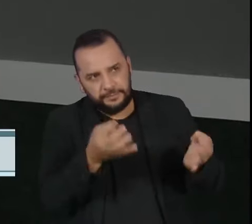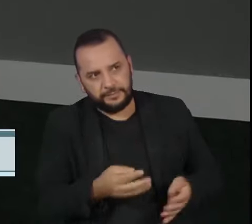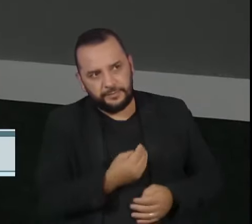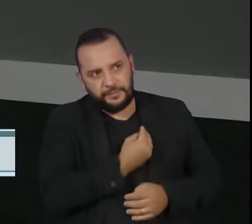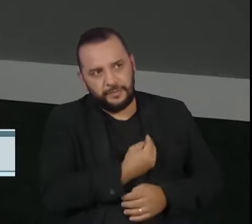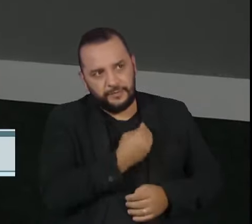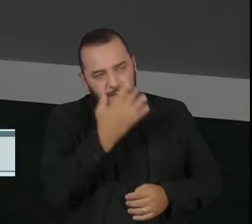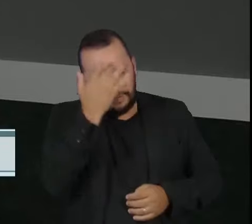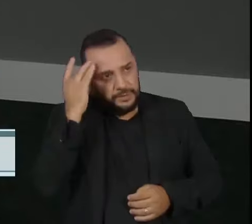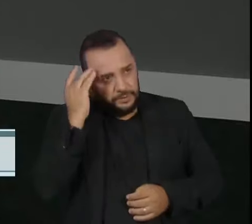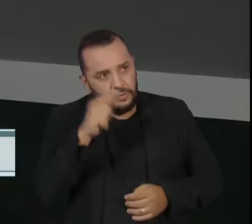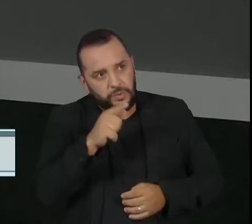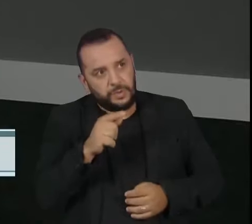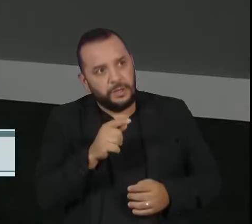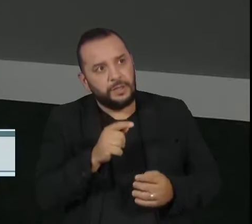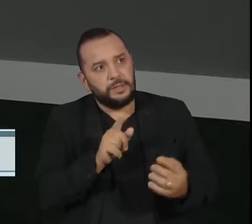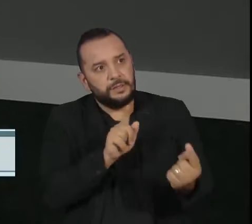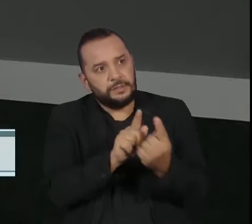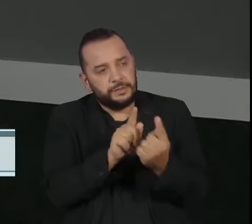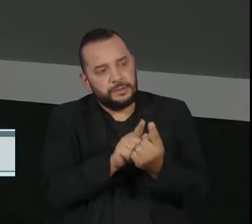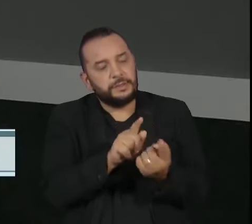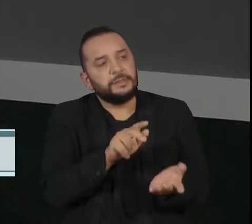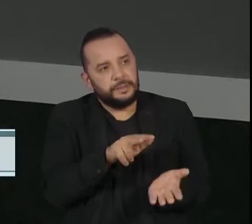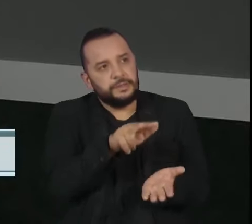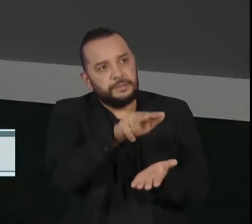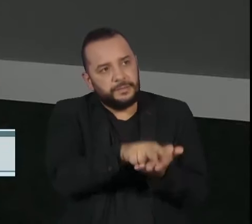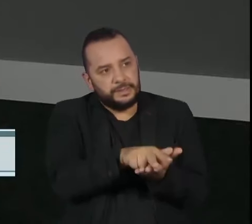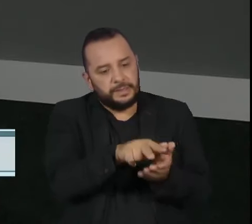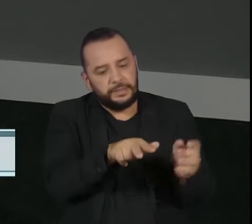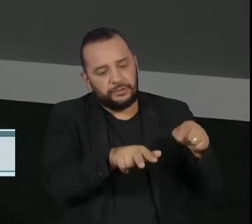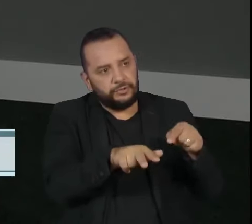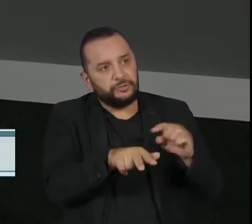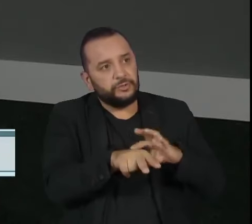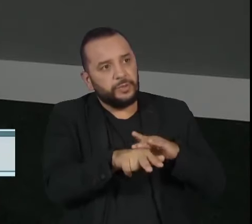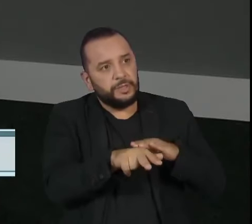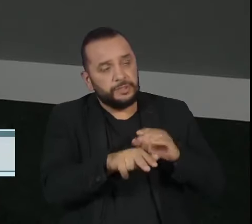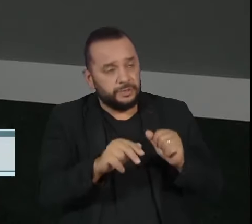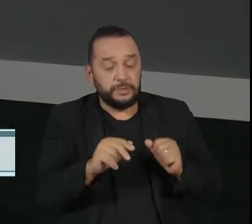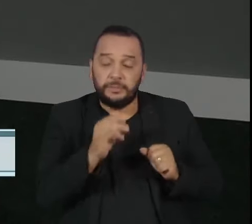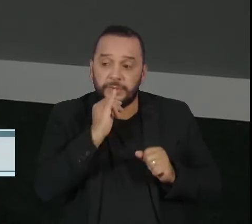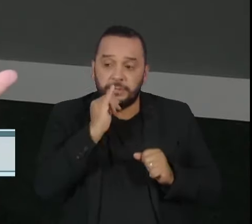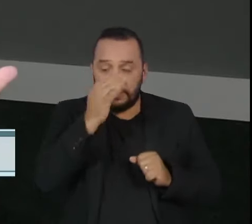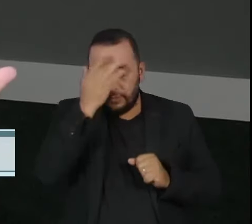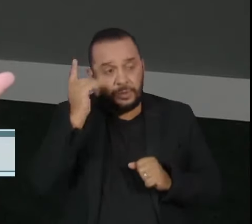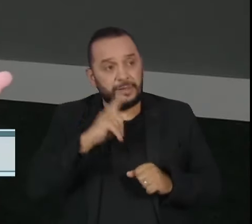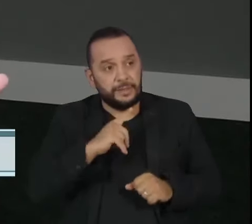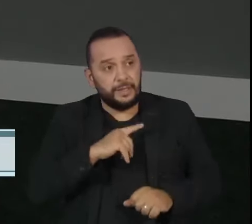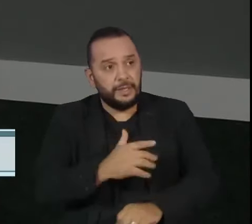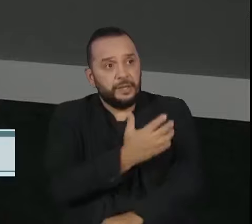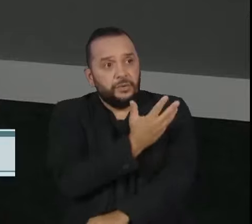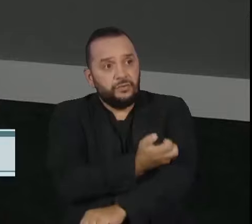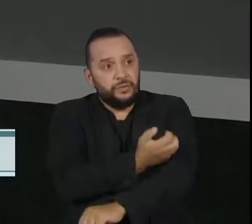do paciente, o portador da hemofilia, ele tem direitos específicos e como